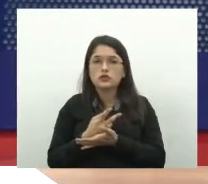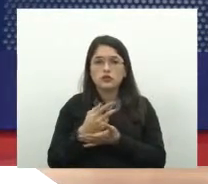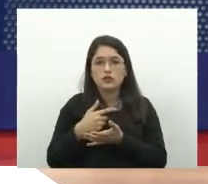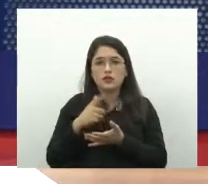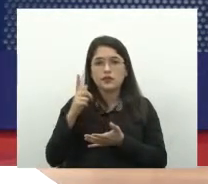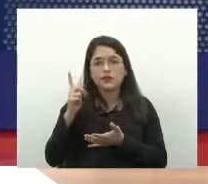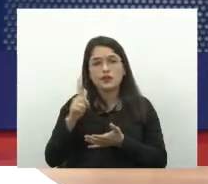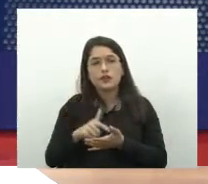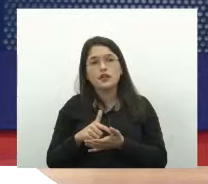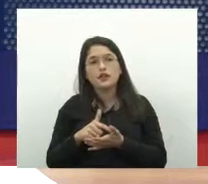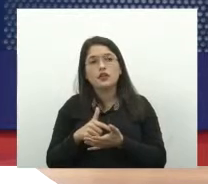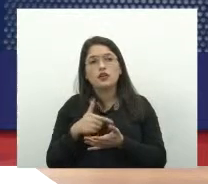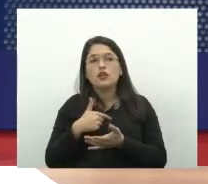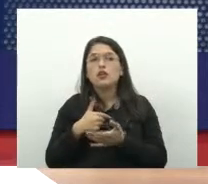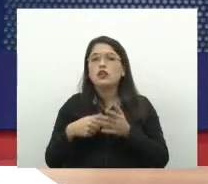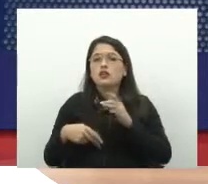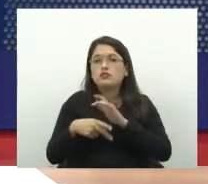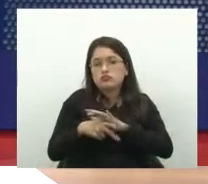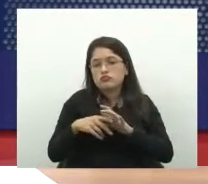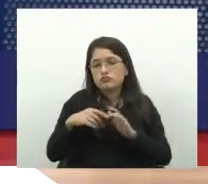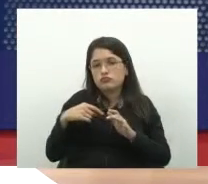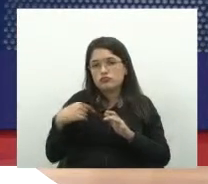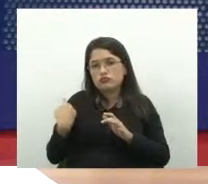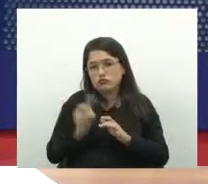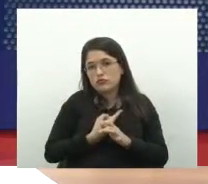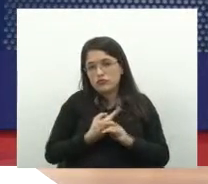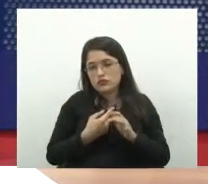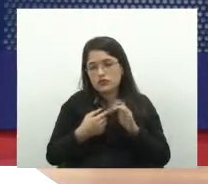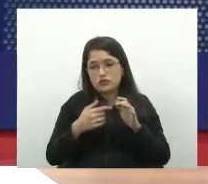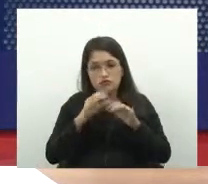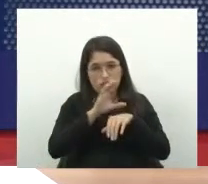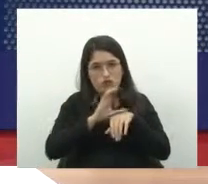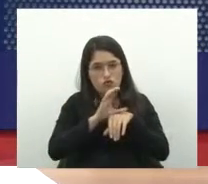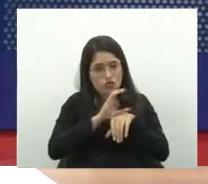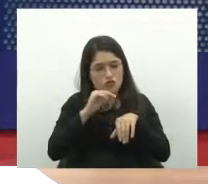constitucionais, entre eles prestar contas das ações do mandato